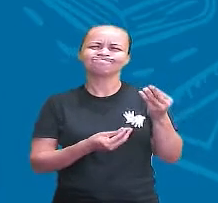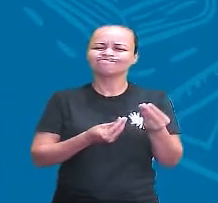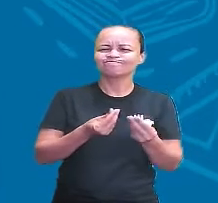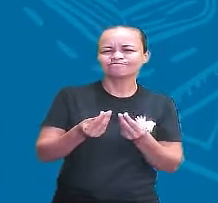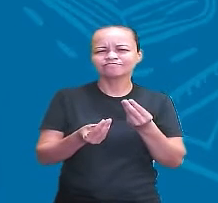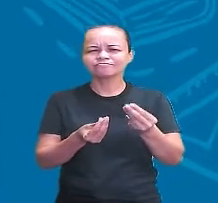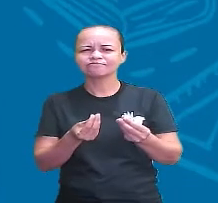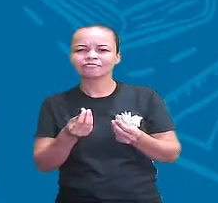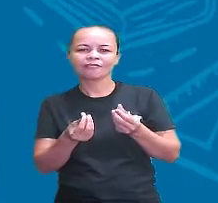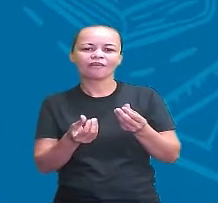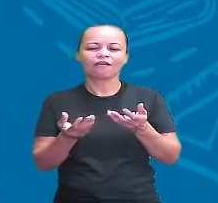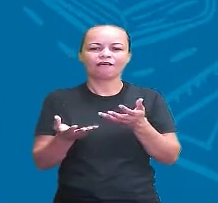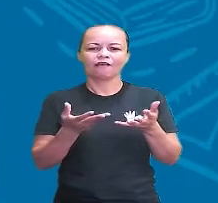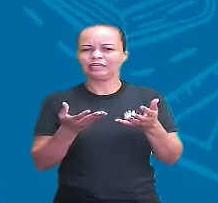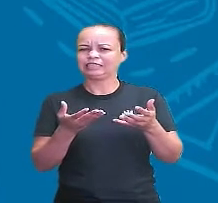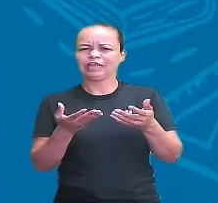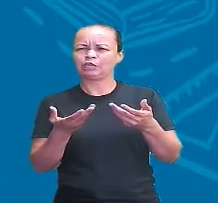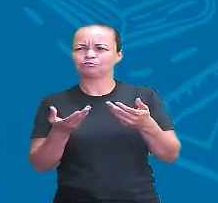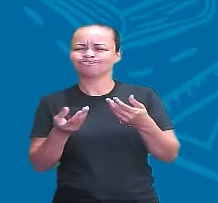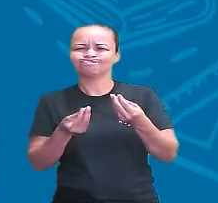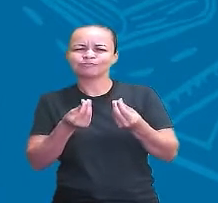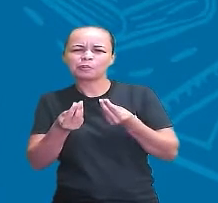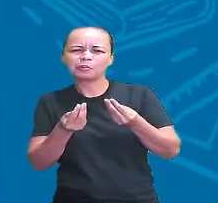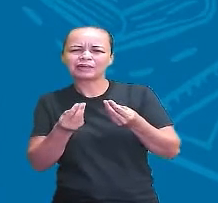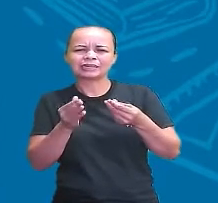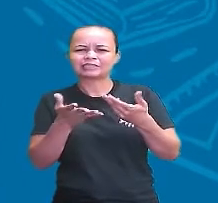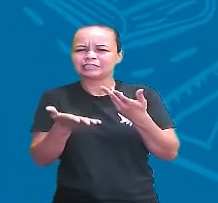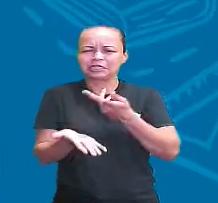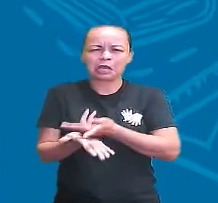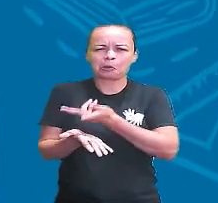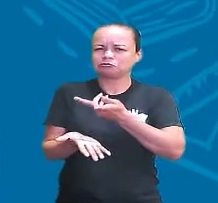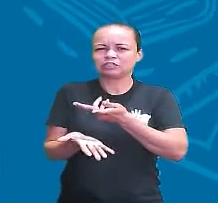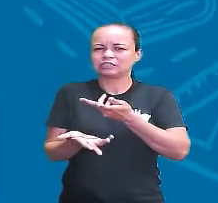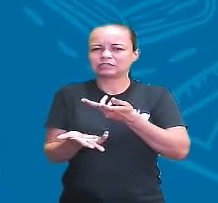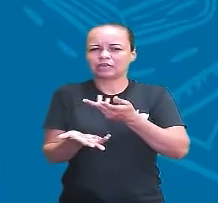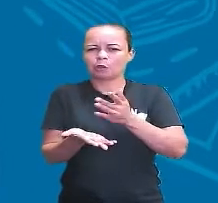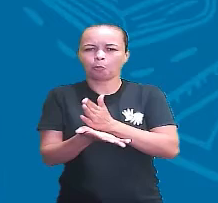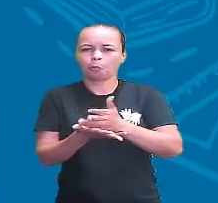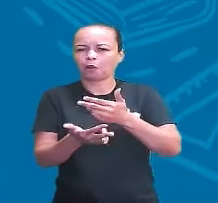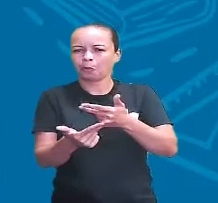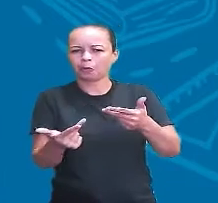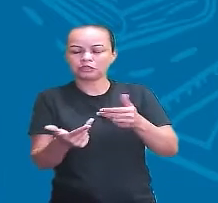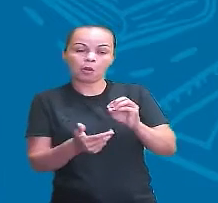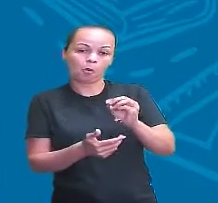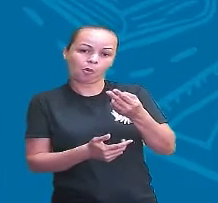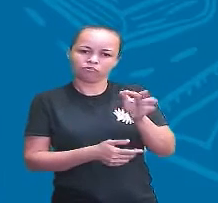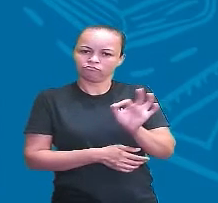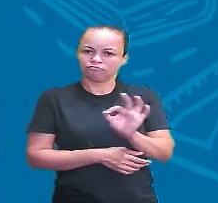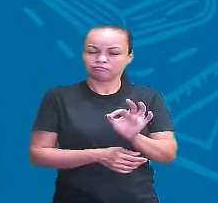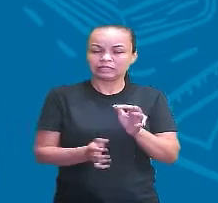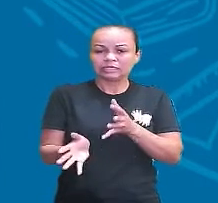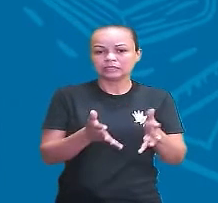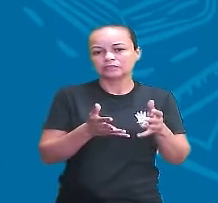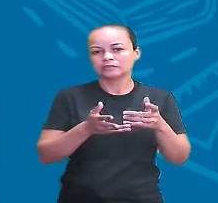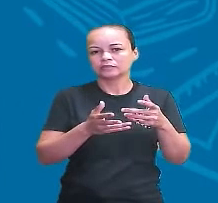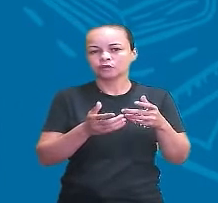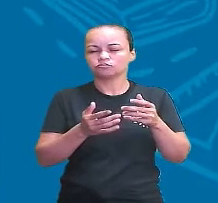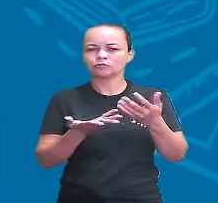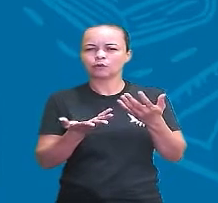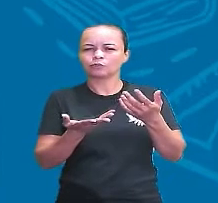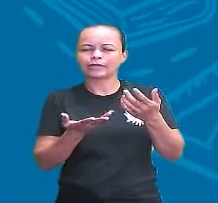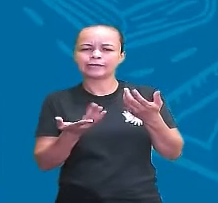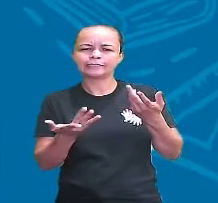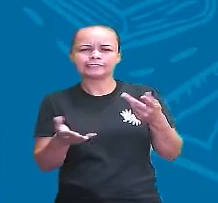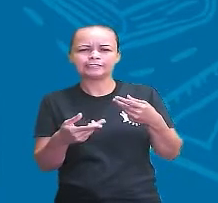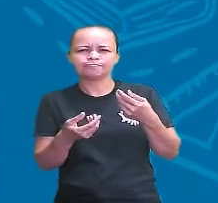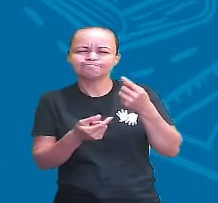questão que a gente tem uma probabilidade que algo aconteça ou não. Então, ideia de incerteza no futuro,